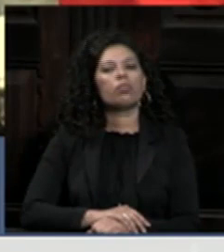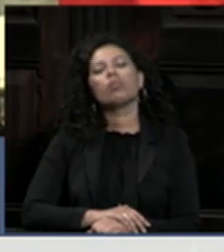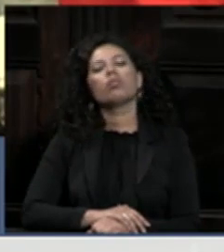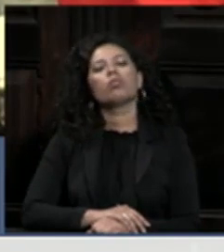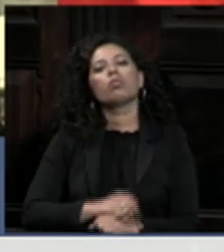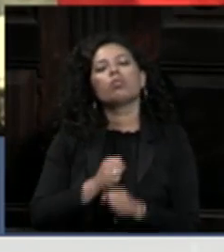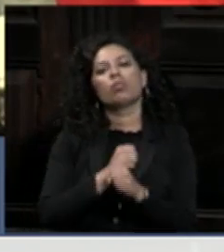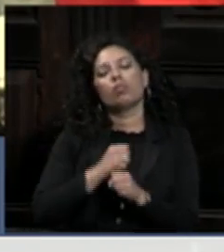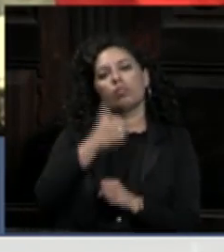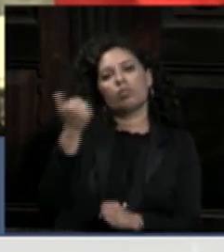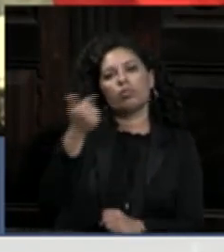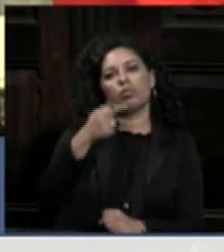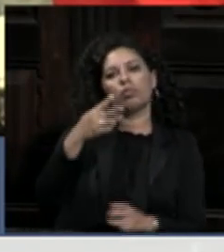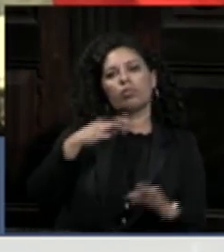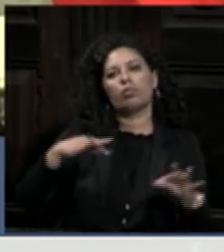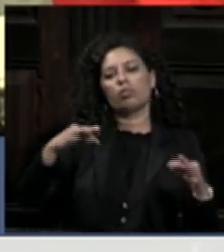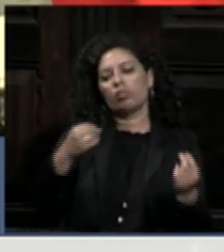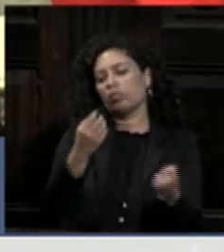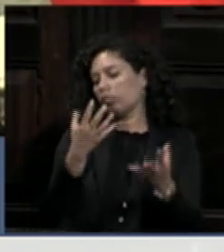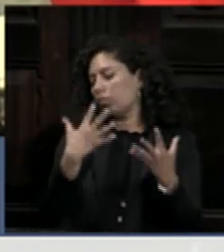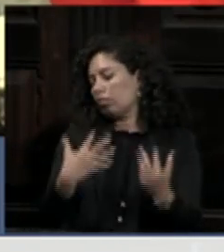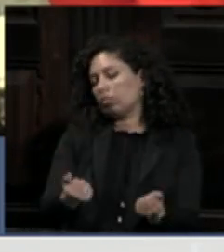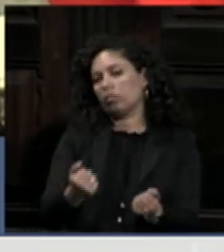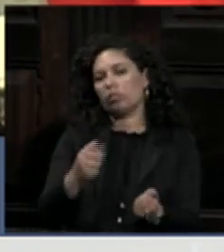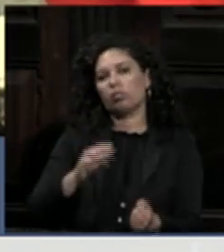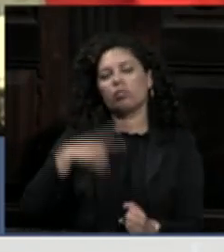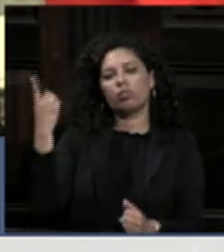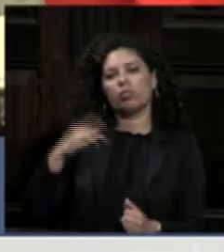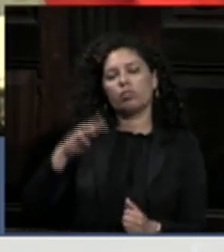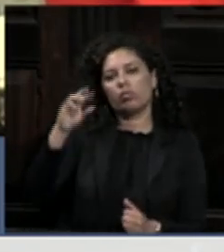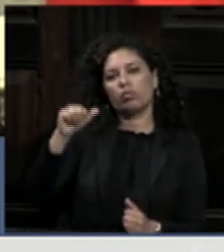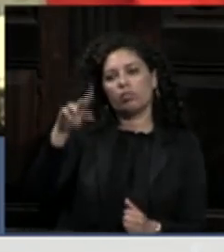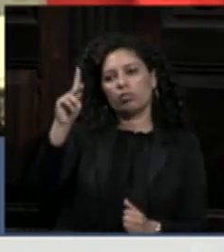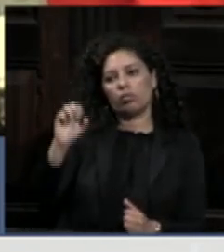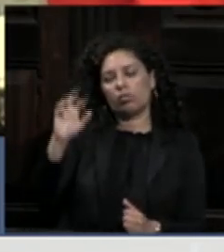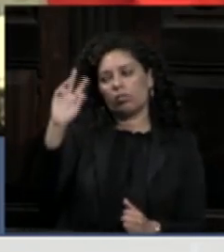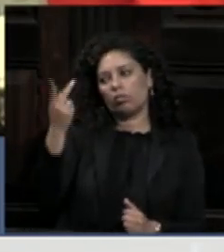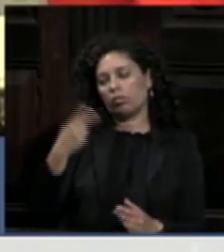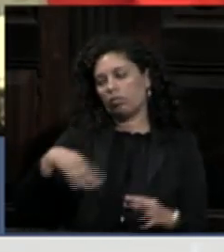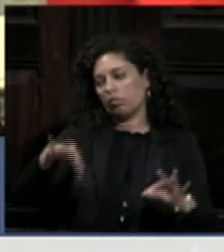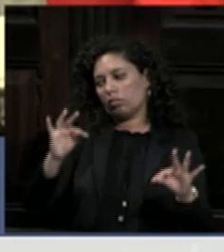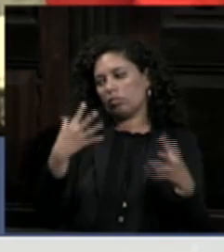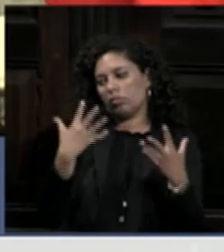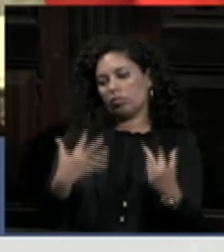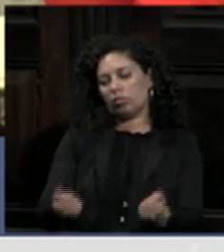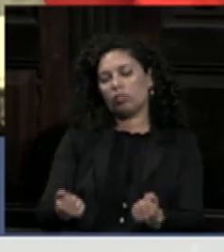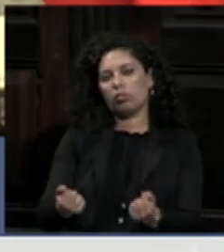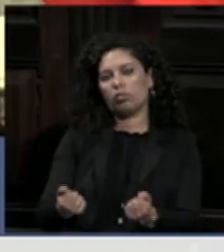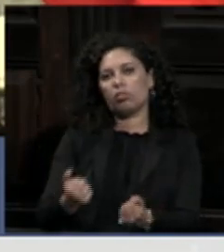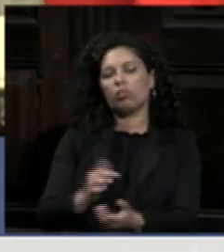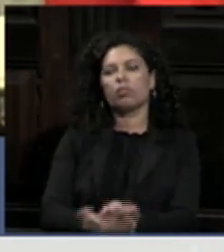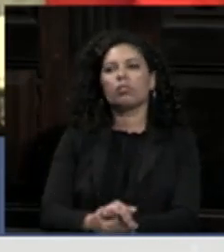2017 seus problemas de peso da caneta acho que a província estão aprovados